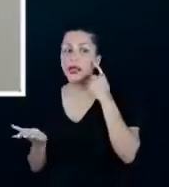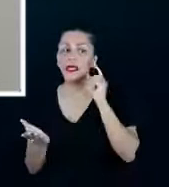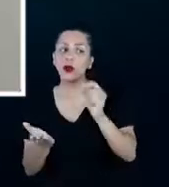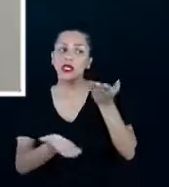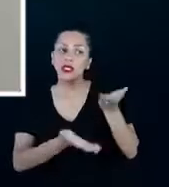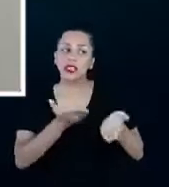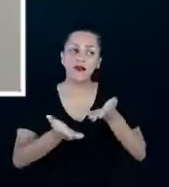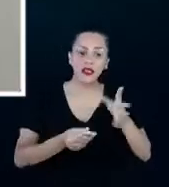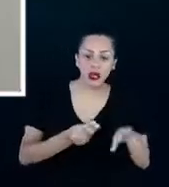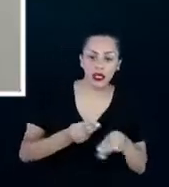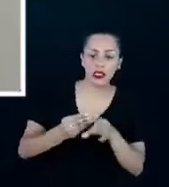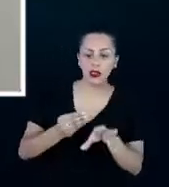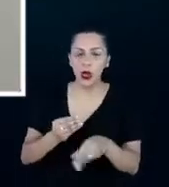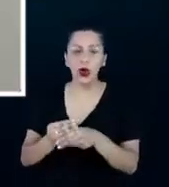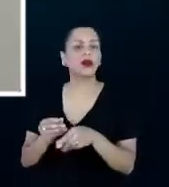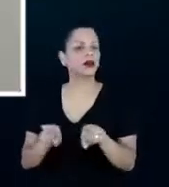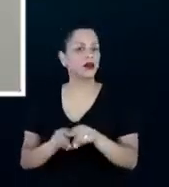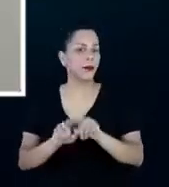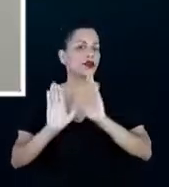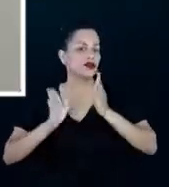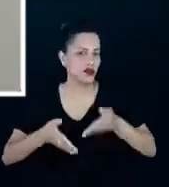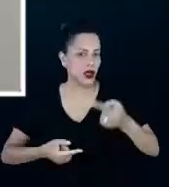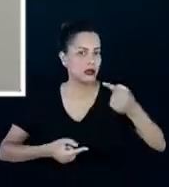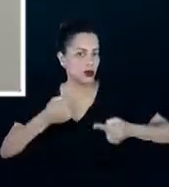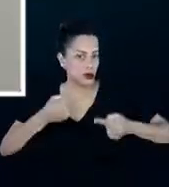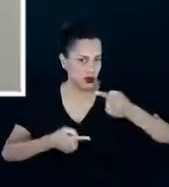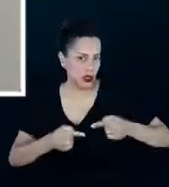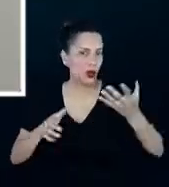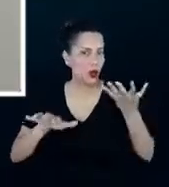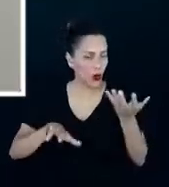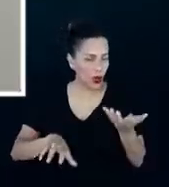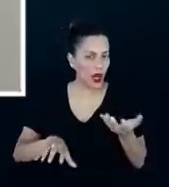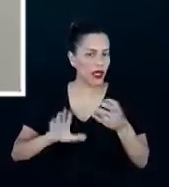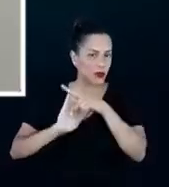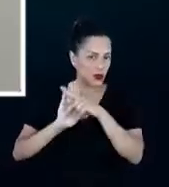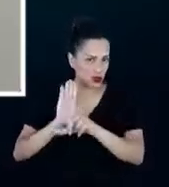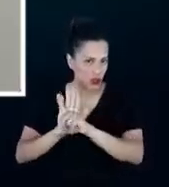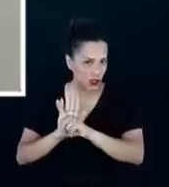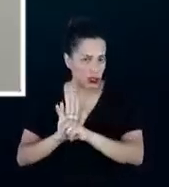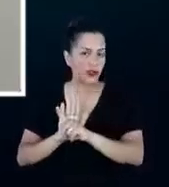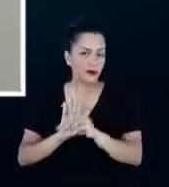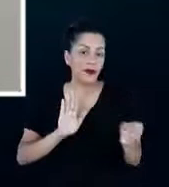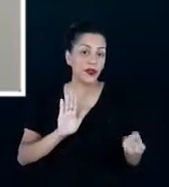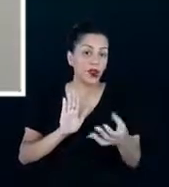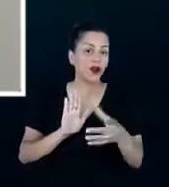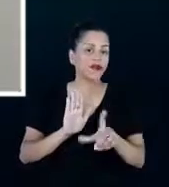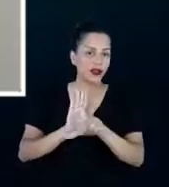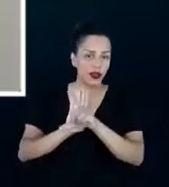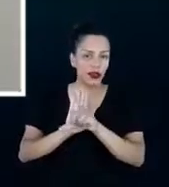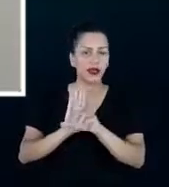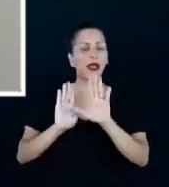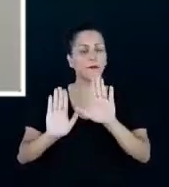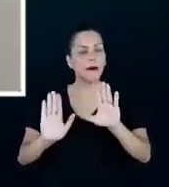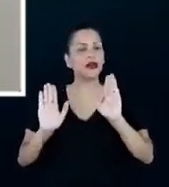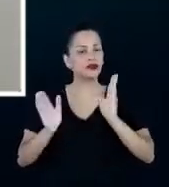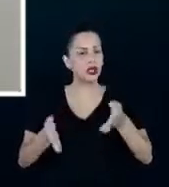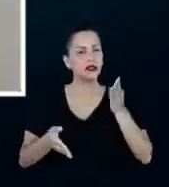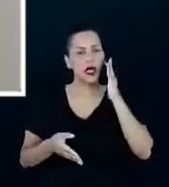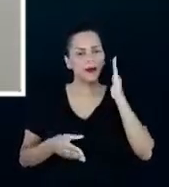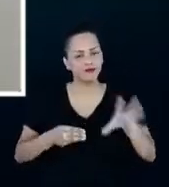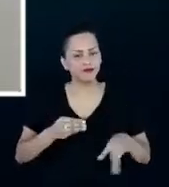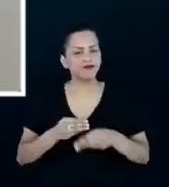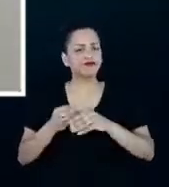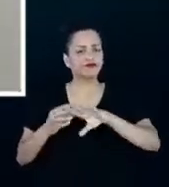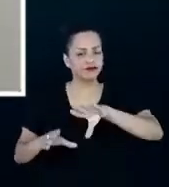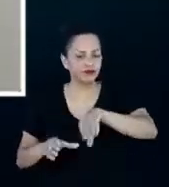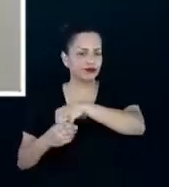a discussão num projeto de lei no Congresso sobre, né, a nova lei das concessões, mas a gente sabe que eventualmente a gente pode incorporar essas questões também em contrato